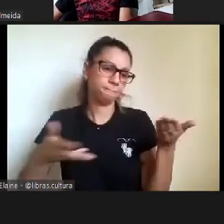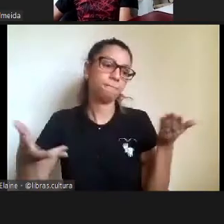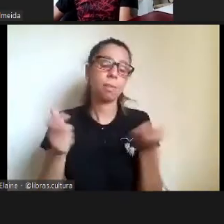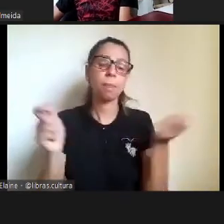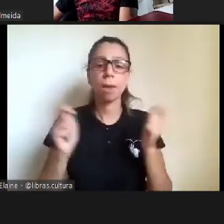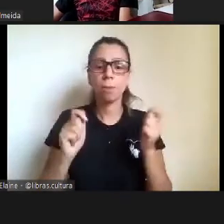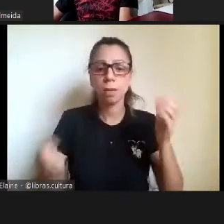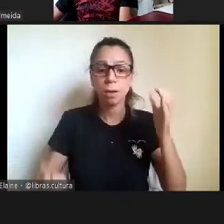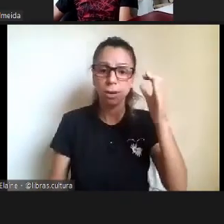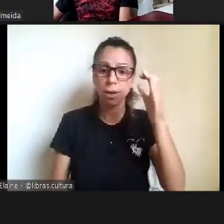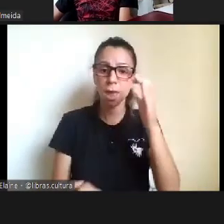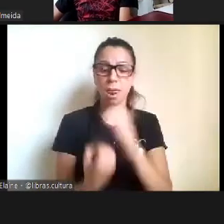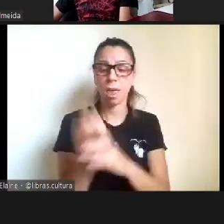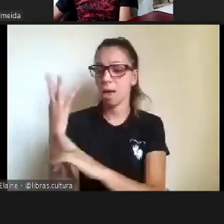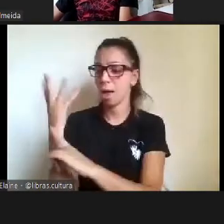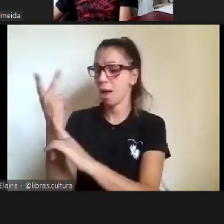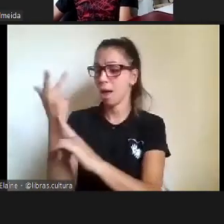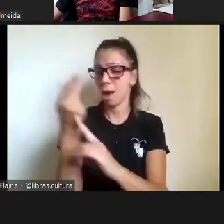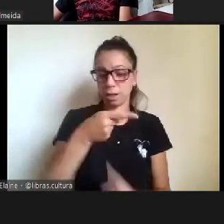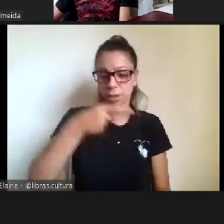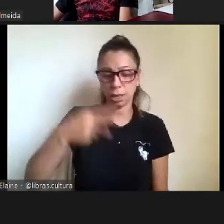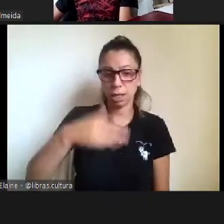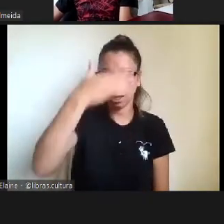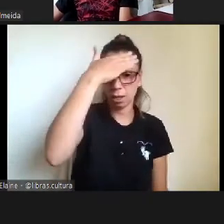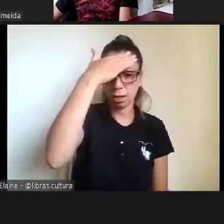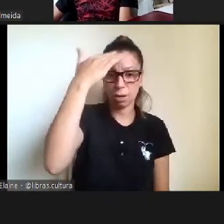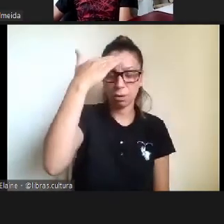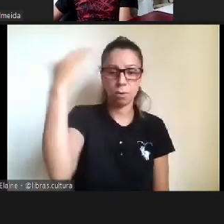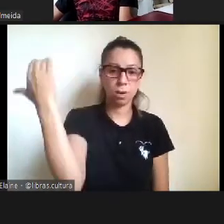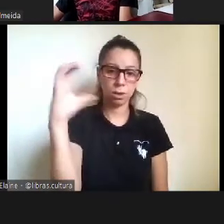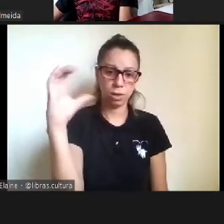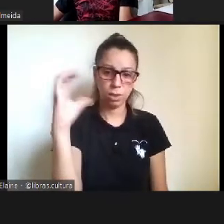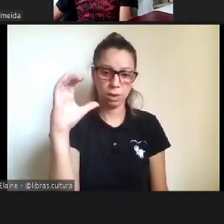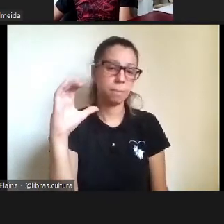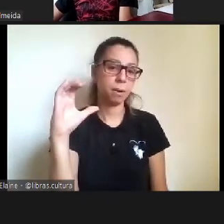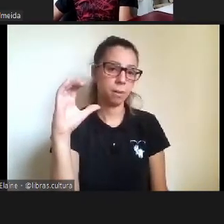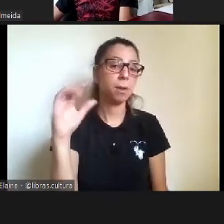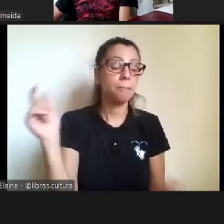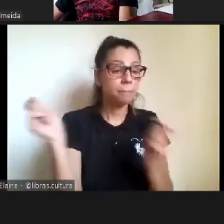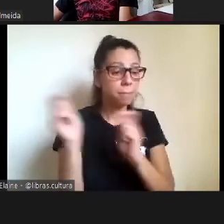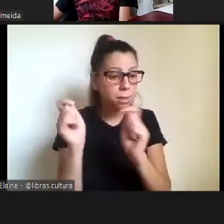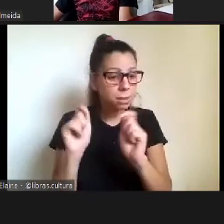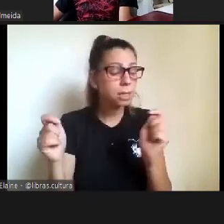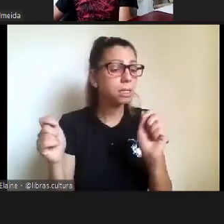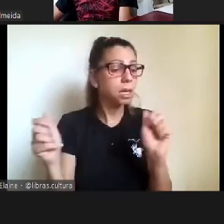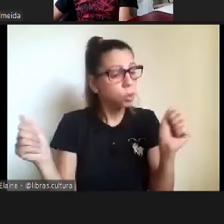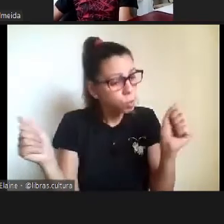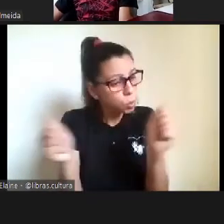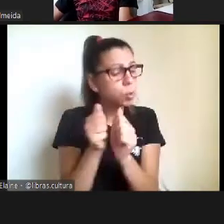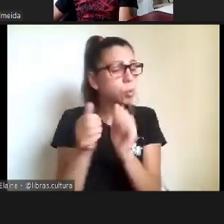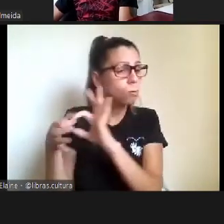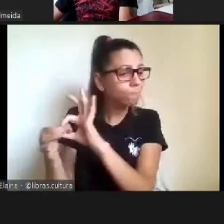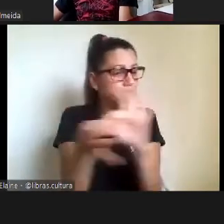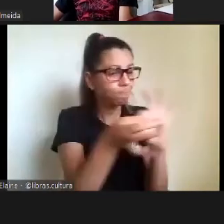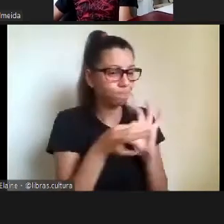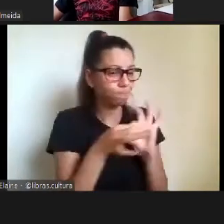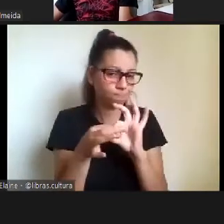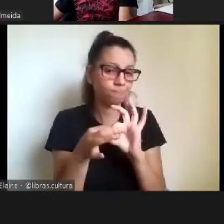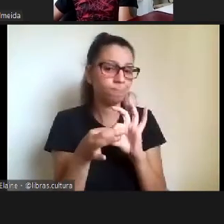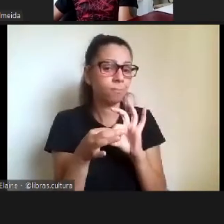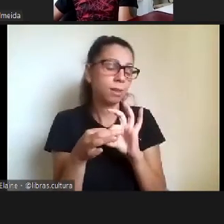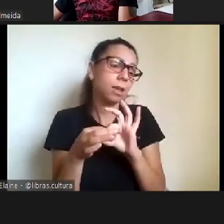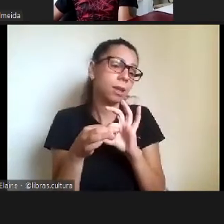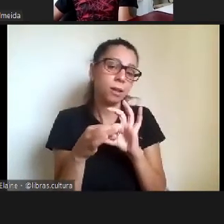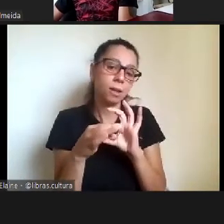em Curitiba e só vai dar se a gente se juntar. Eu entendo assim. É só se a gente se juntar. E essa mostra é um pouco isso, é a gente se